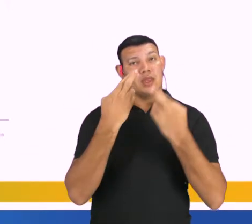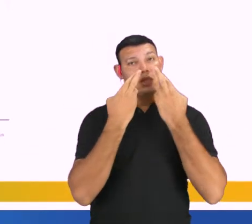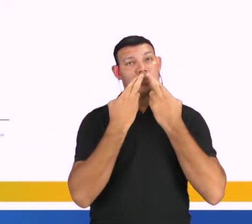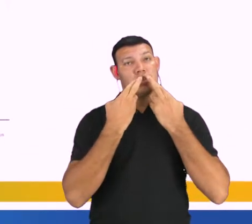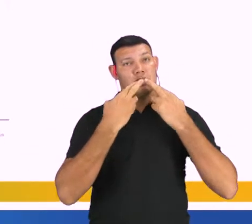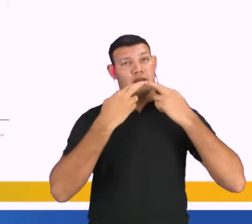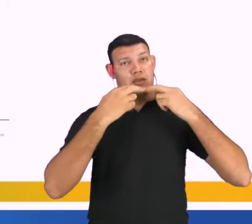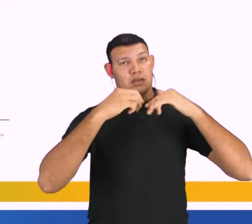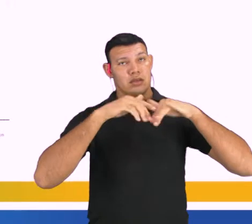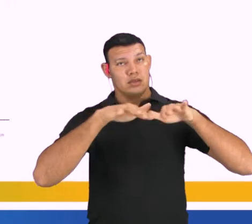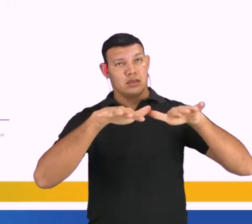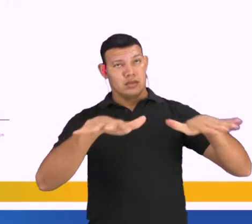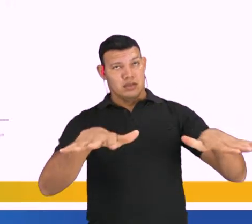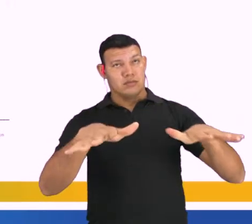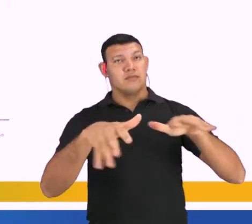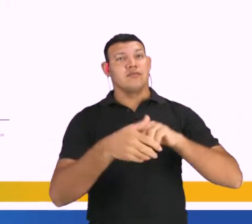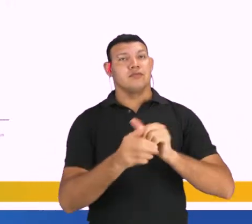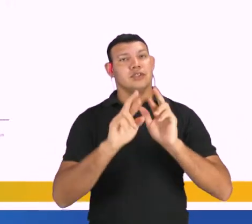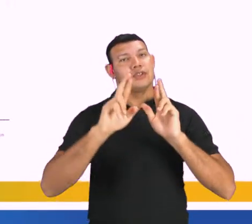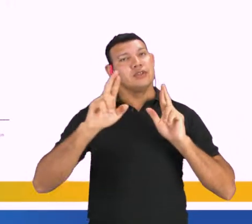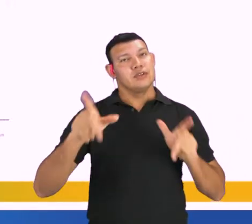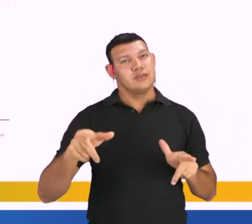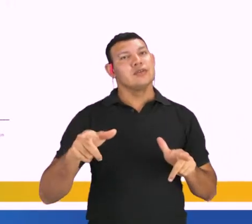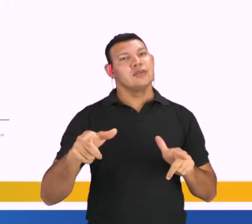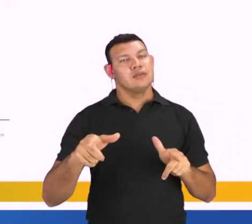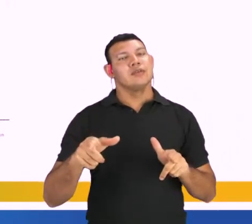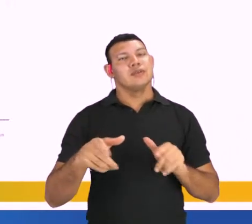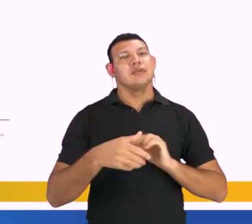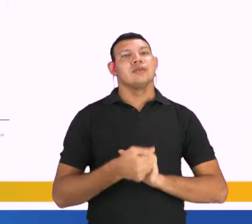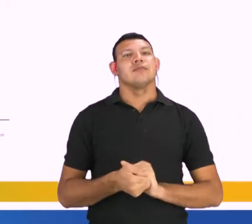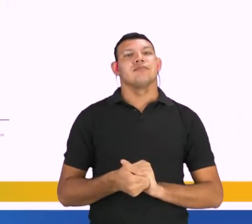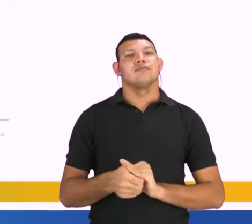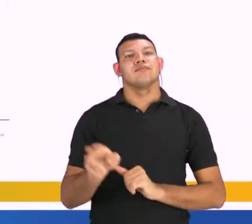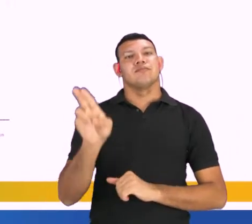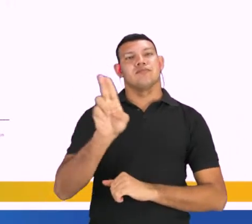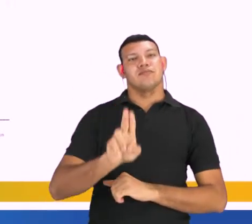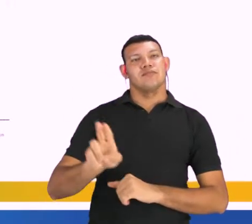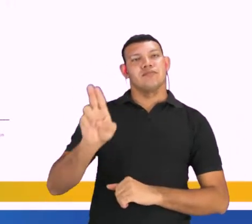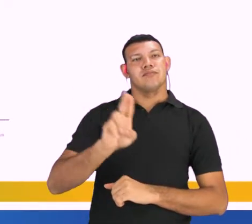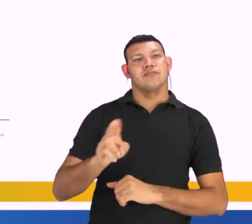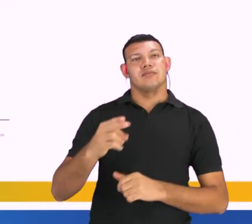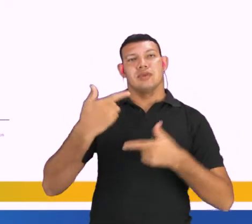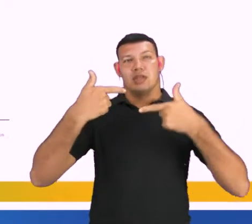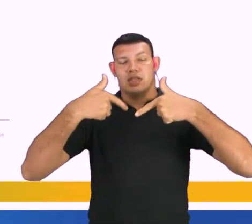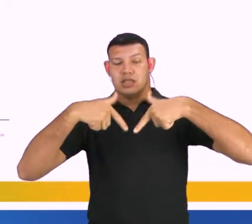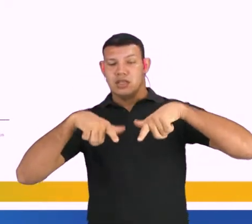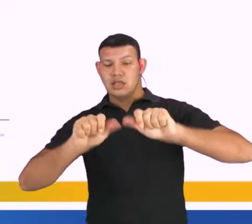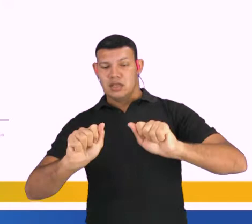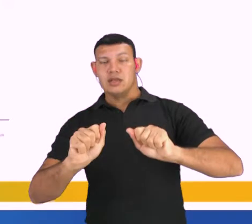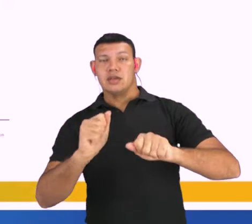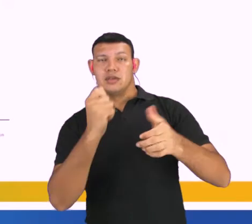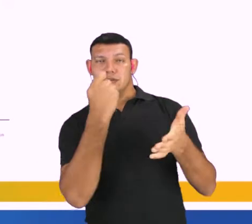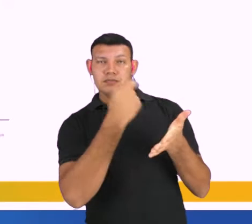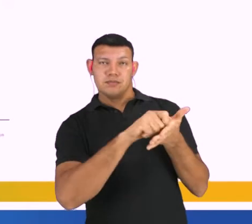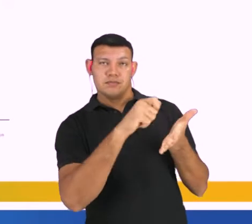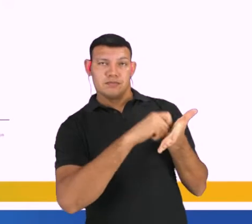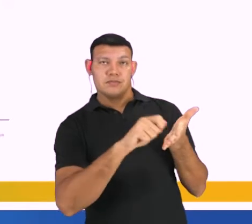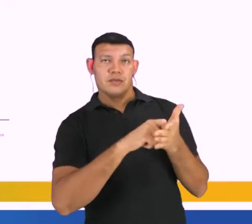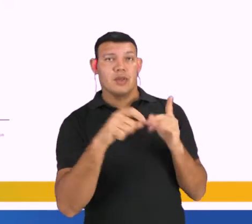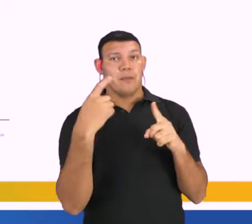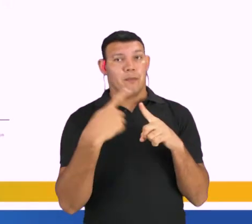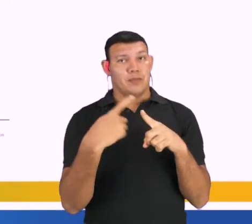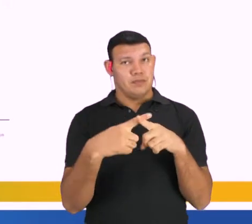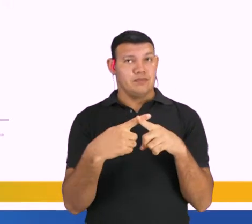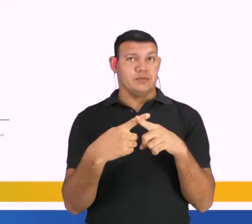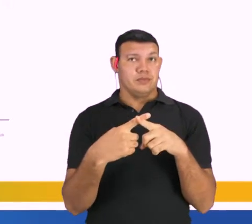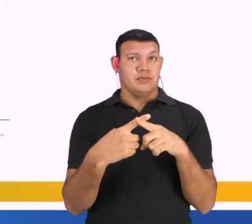utiliza, como o tom da voz, postura, gestos, ela se diferencia bastante. Até porque,